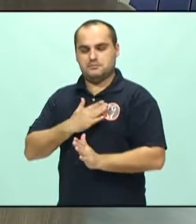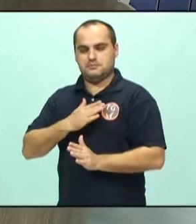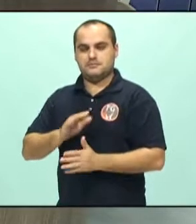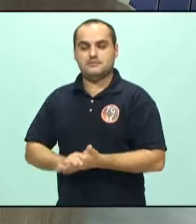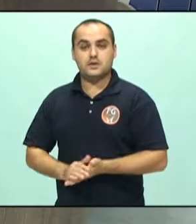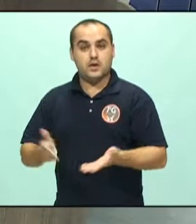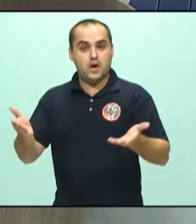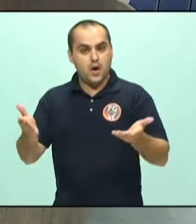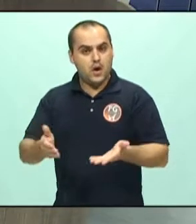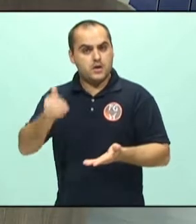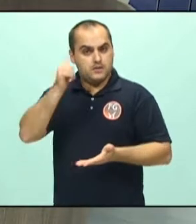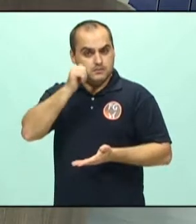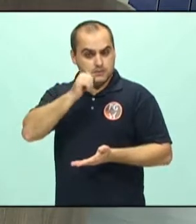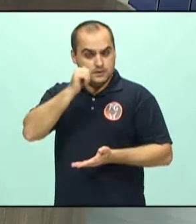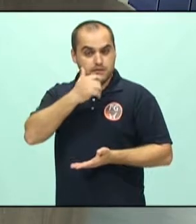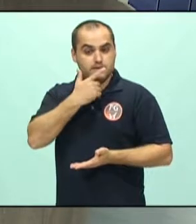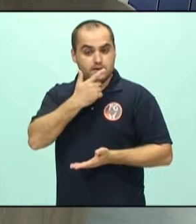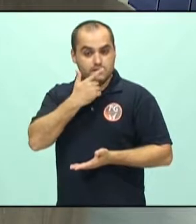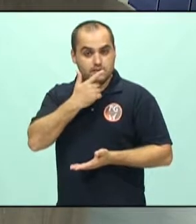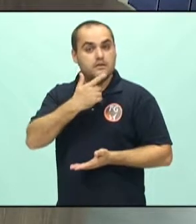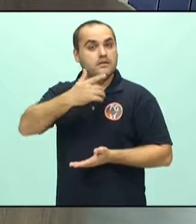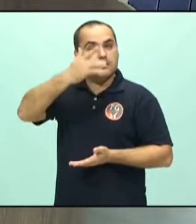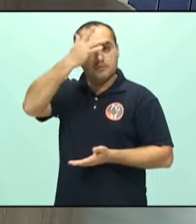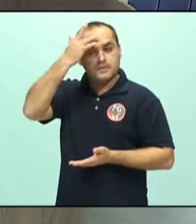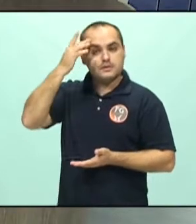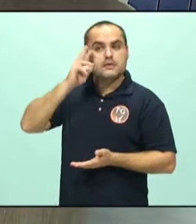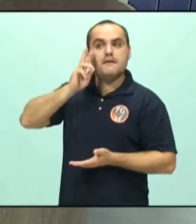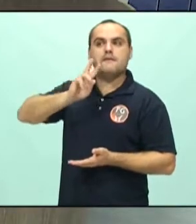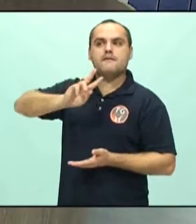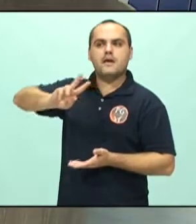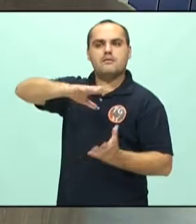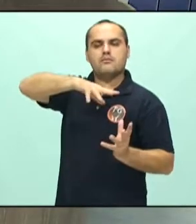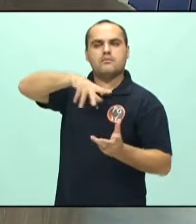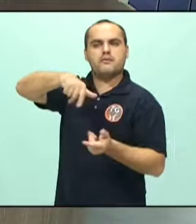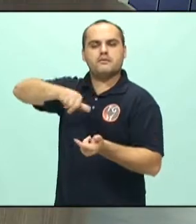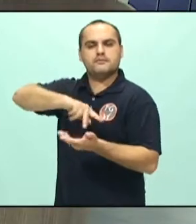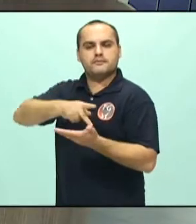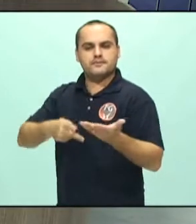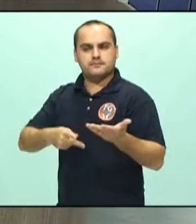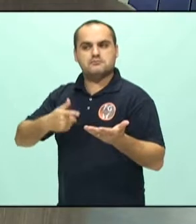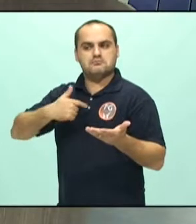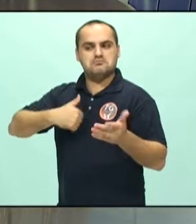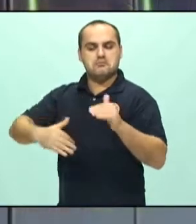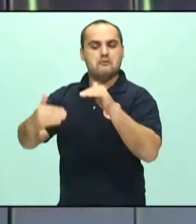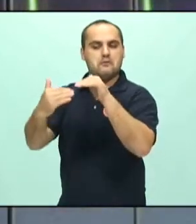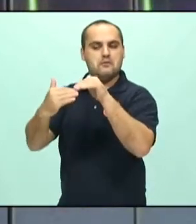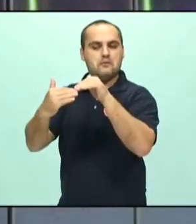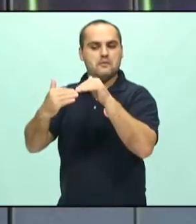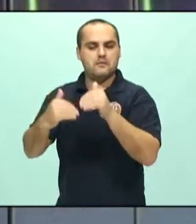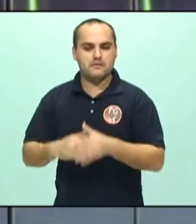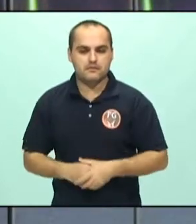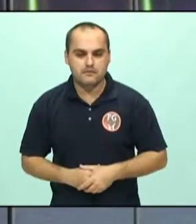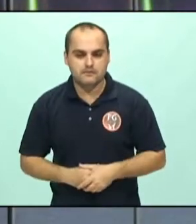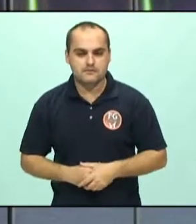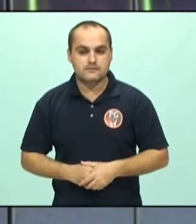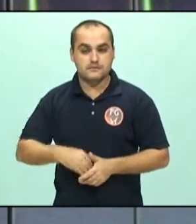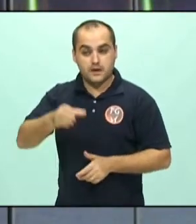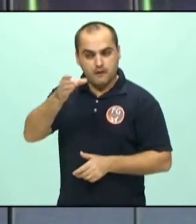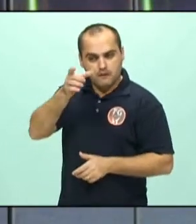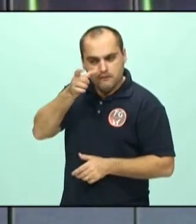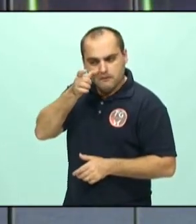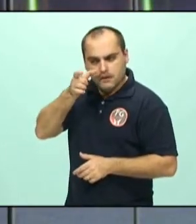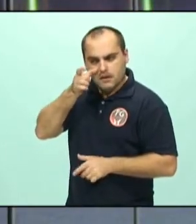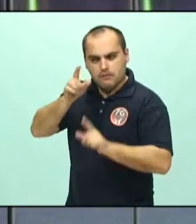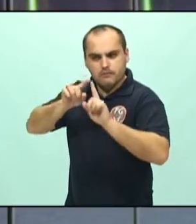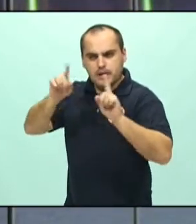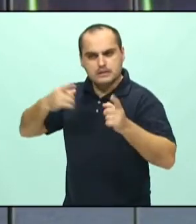menina me disse que um poeta é uma pessoa que olha para o mundo empoemado. Eu corroborei. Há muito quem poema meus olhos, mas não sabia